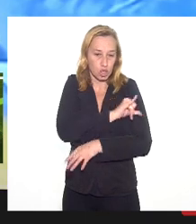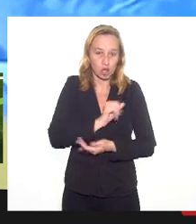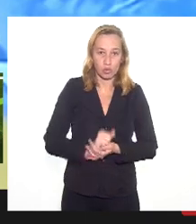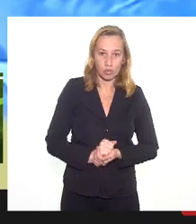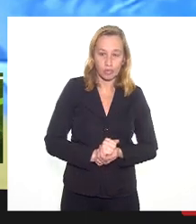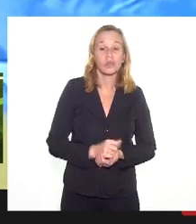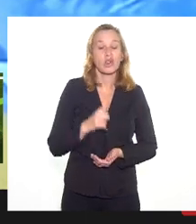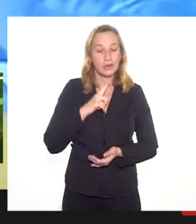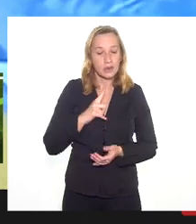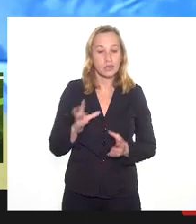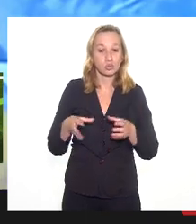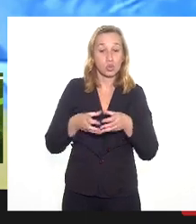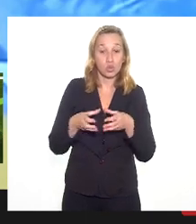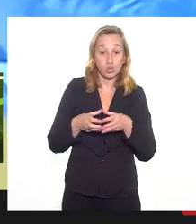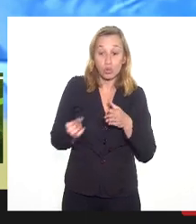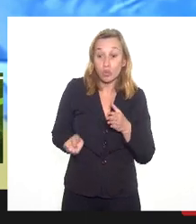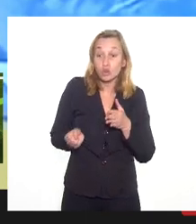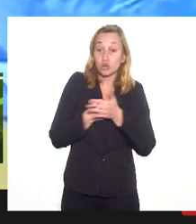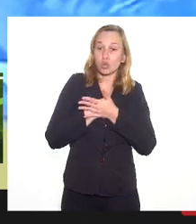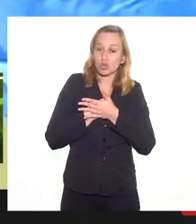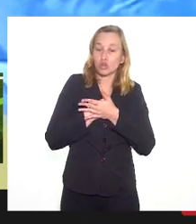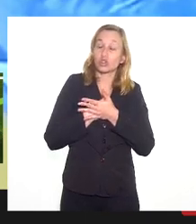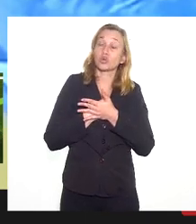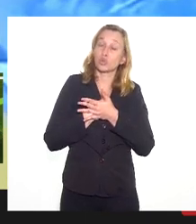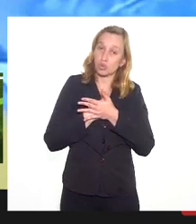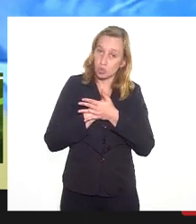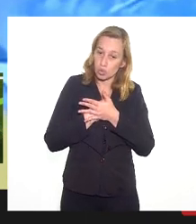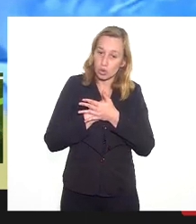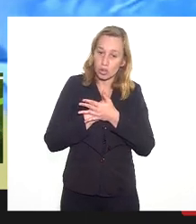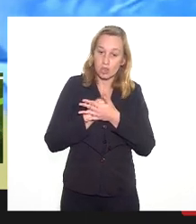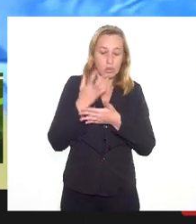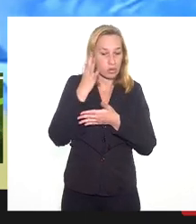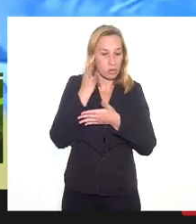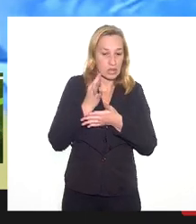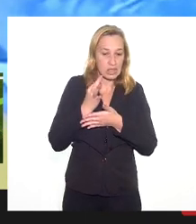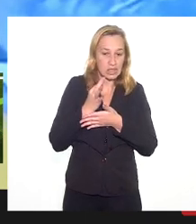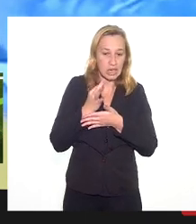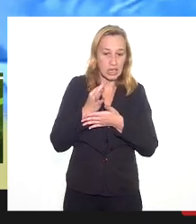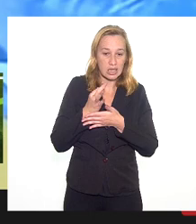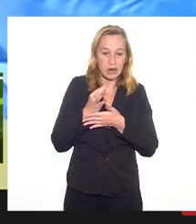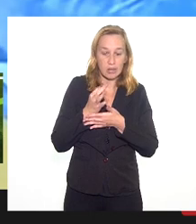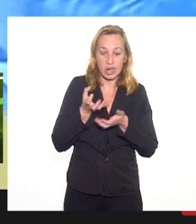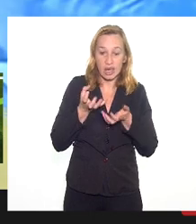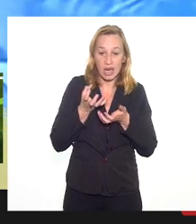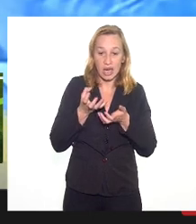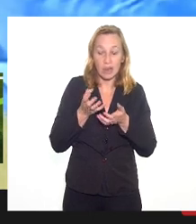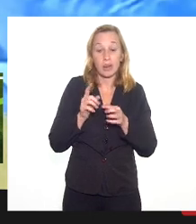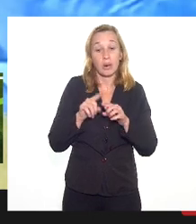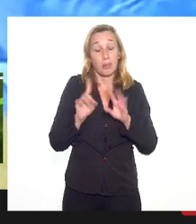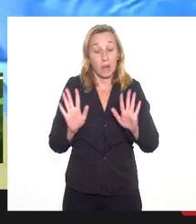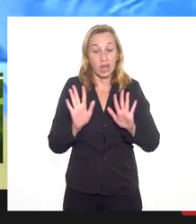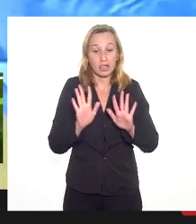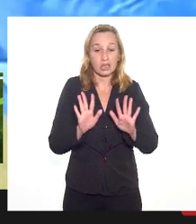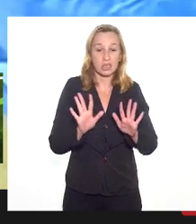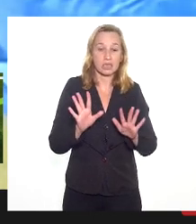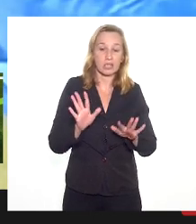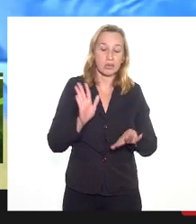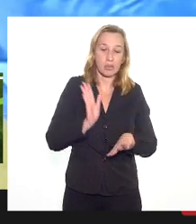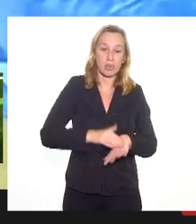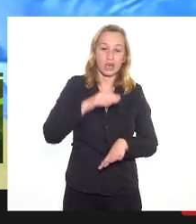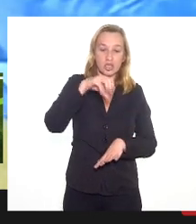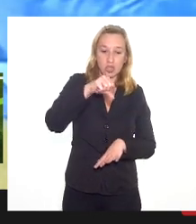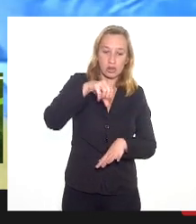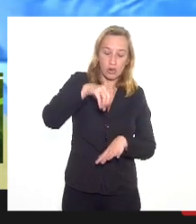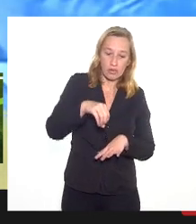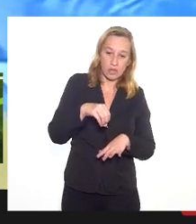temos comunidades escondidas, invisibilizadas. Eu não sei se é propositalmente, pelo poder público. Então, temos mais de 90